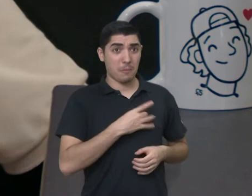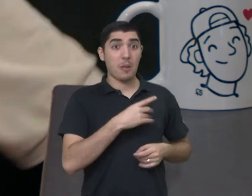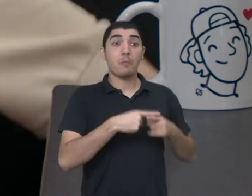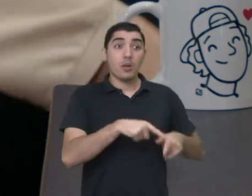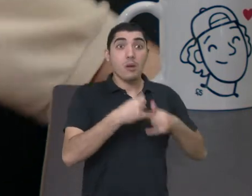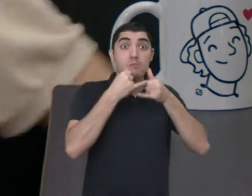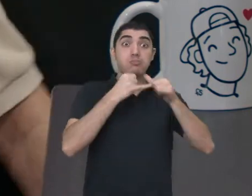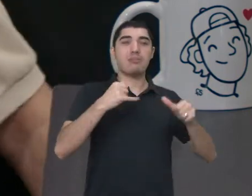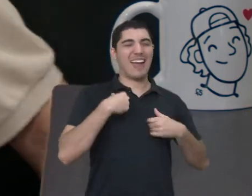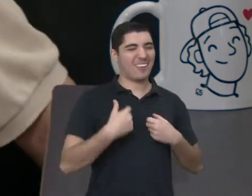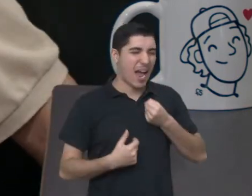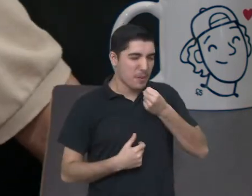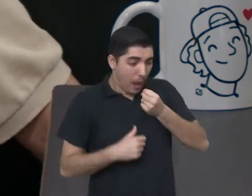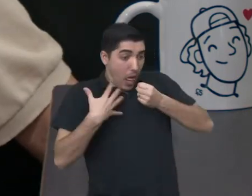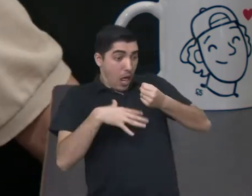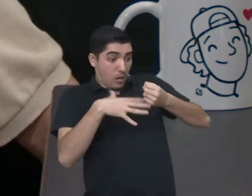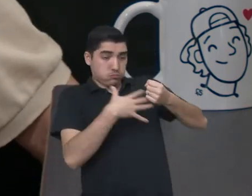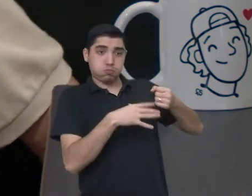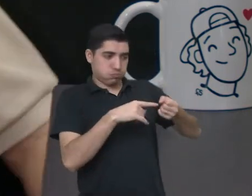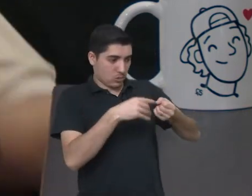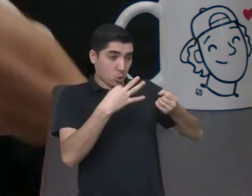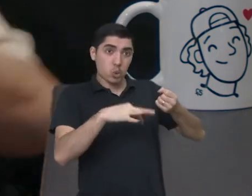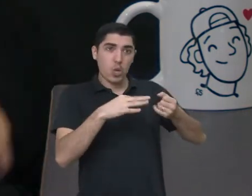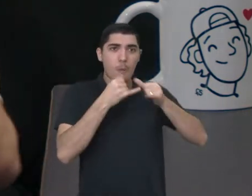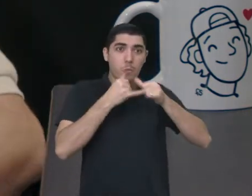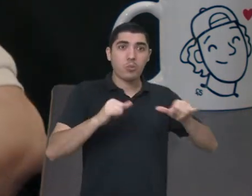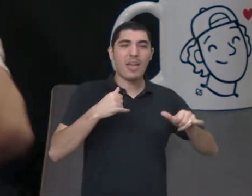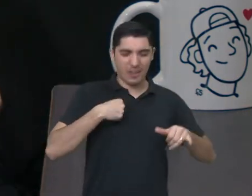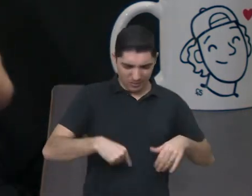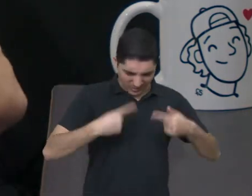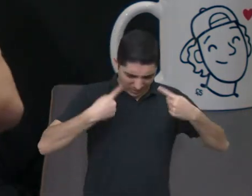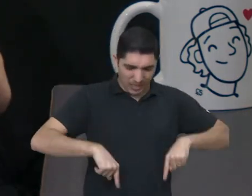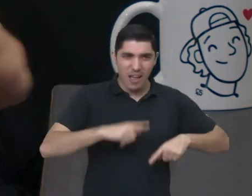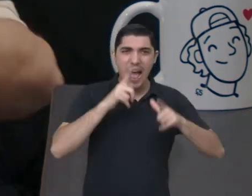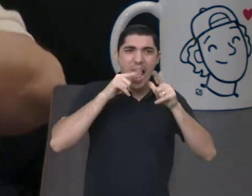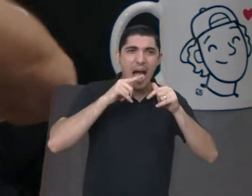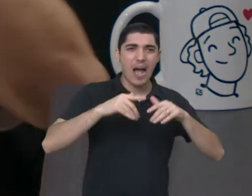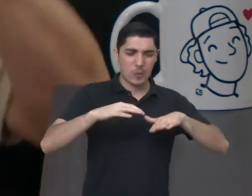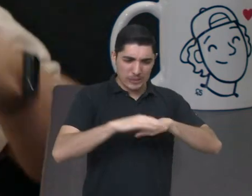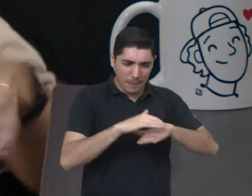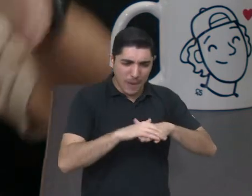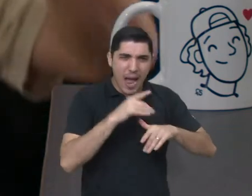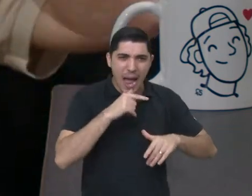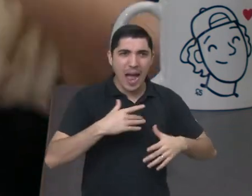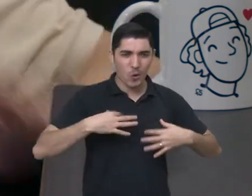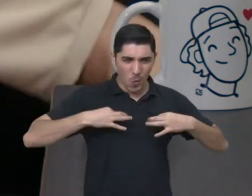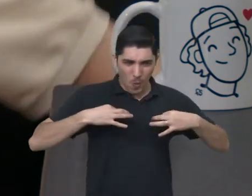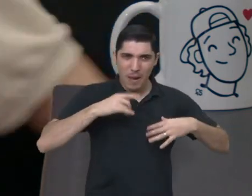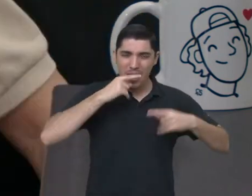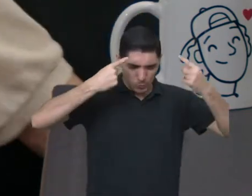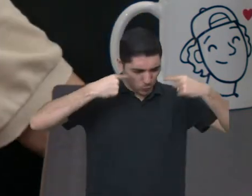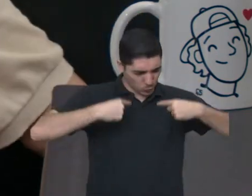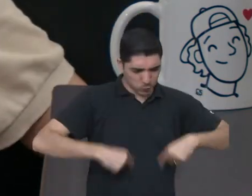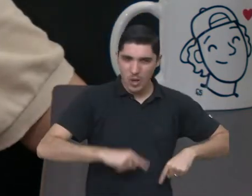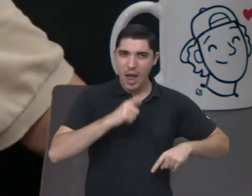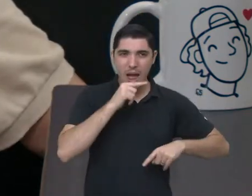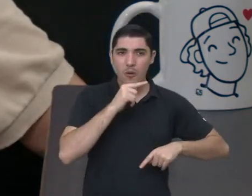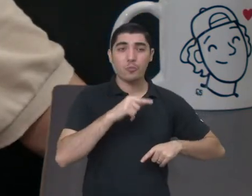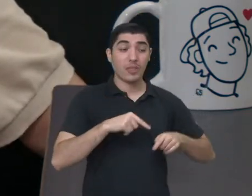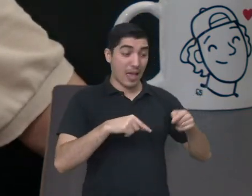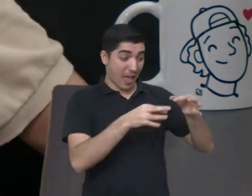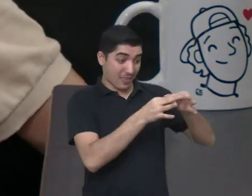que passou assim 1 minuto dele falando. Eu falei, chega de falar, vai, tá desligado o microfone até agora mesmo. E mostrei para